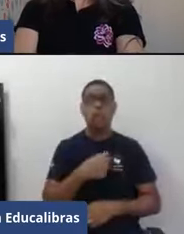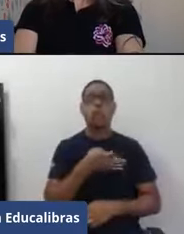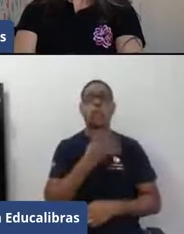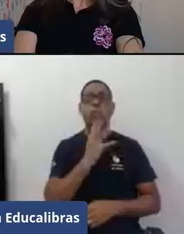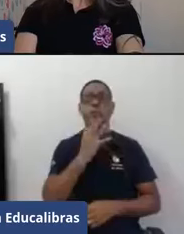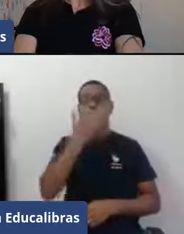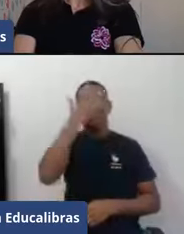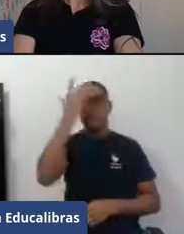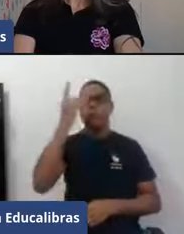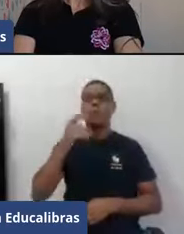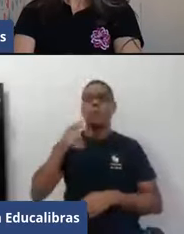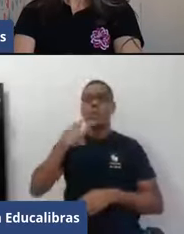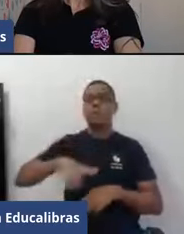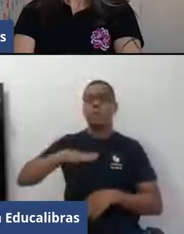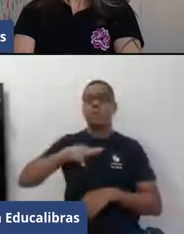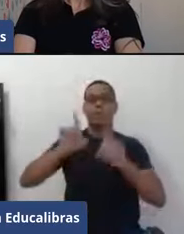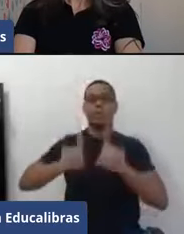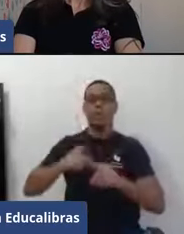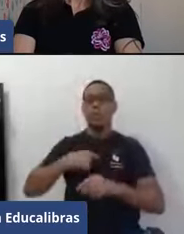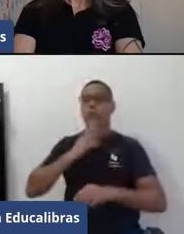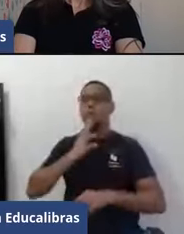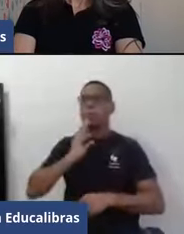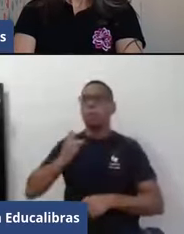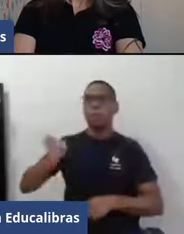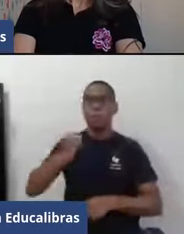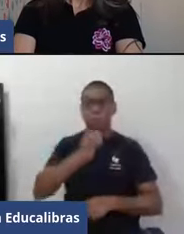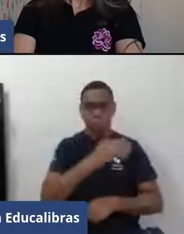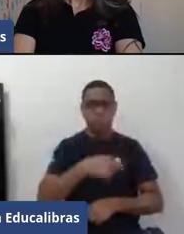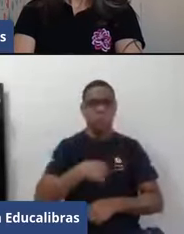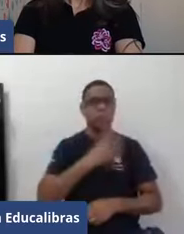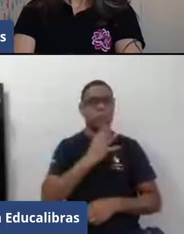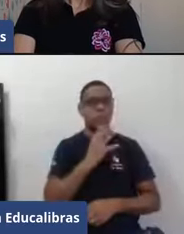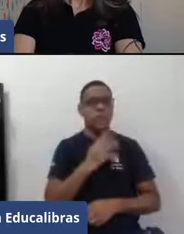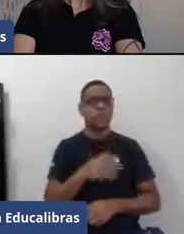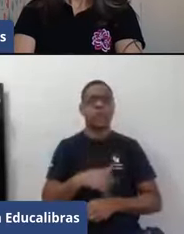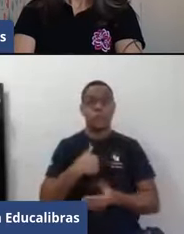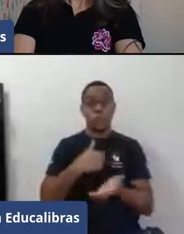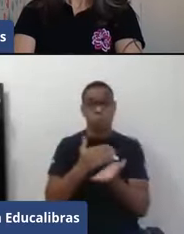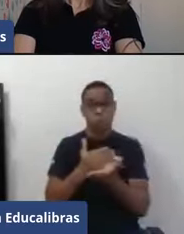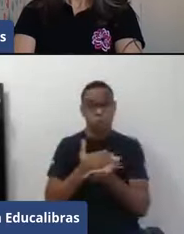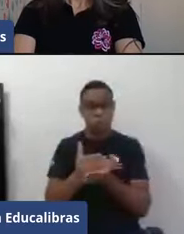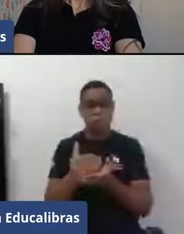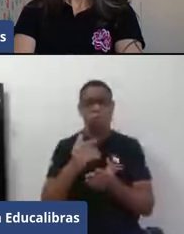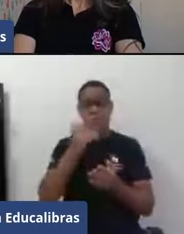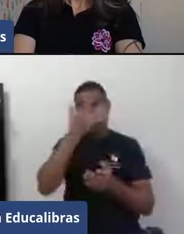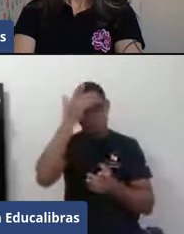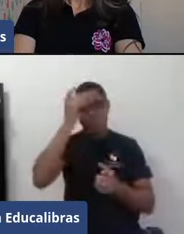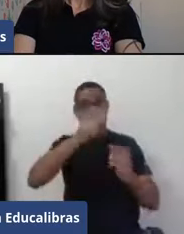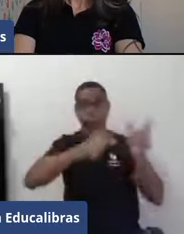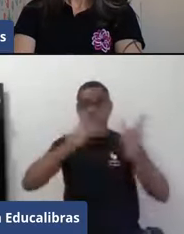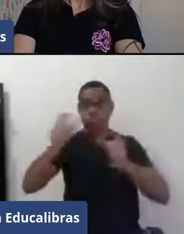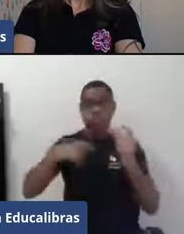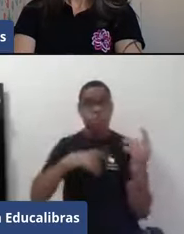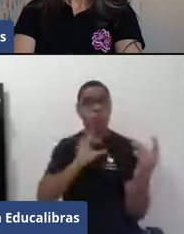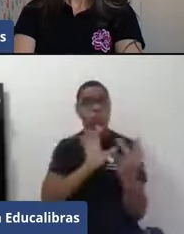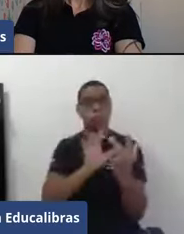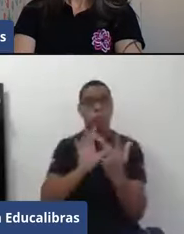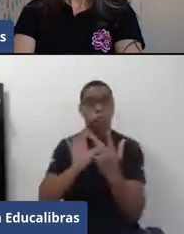com deficiência. Então, assim, eu sou muito curiosa. Então, eu comecei a conhecer muitas pessoas, comecei